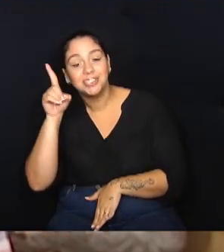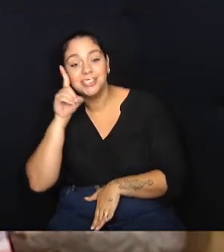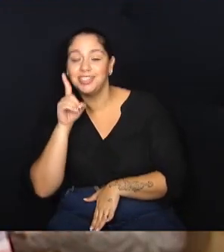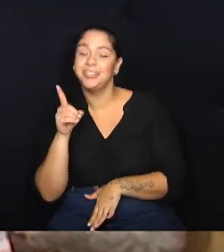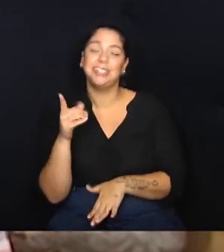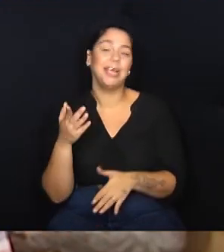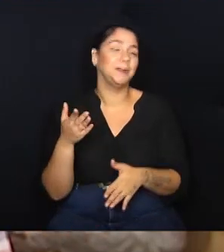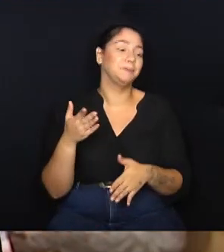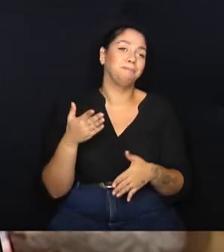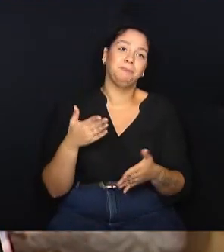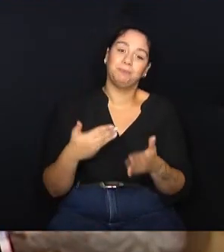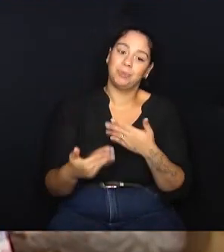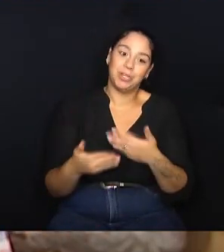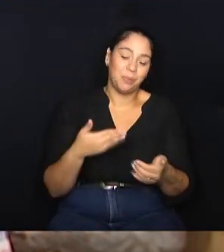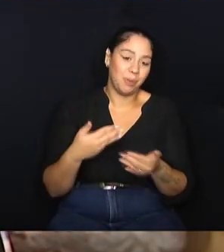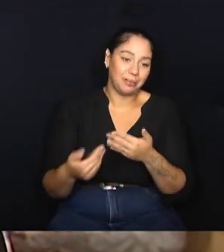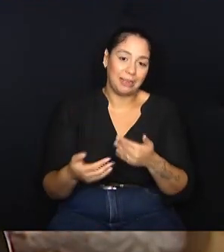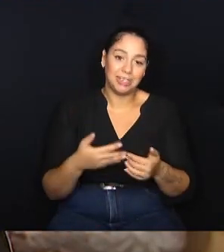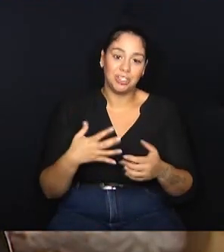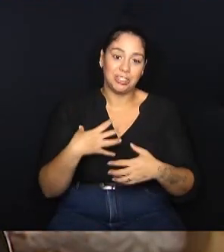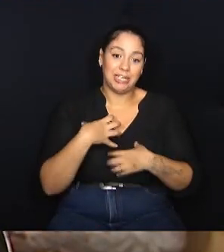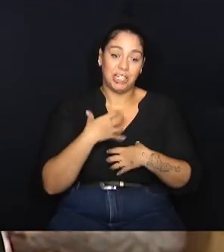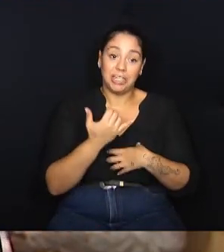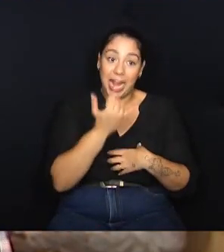de estar passando por uma situação de tragédia,